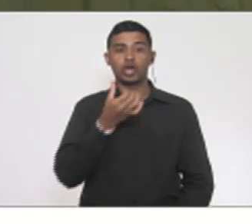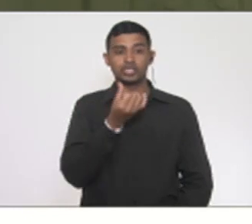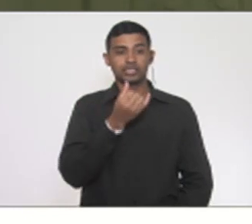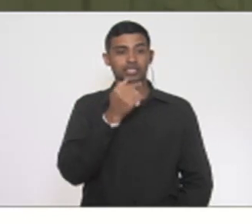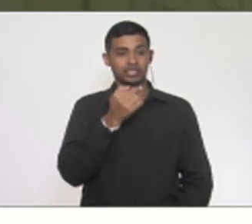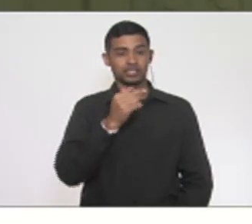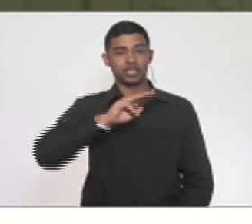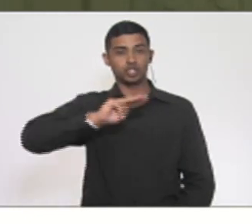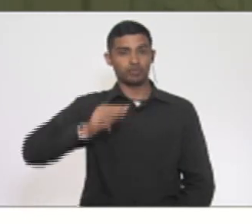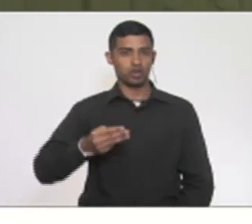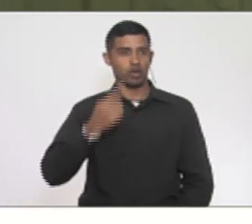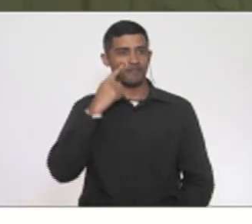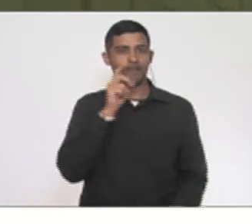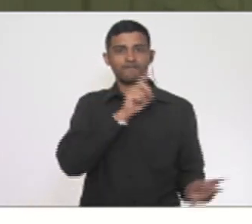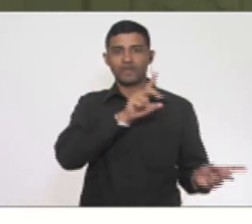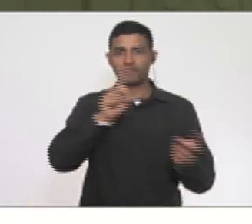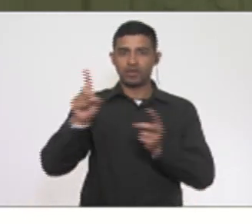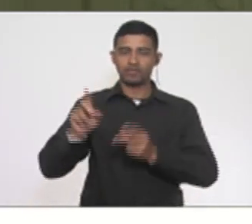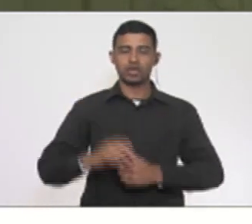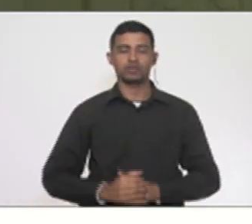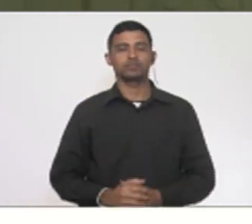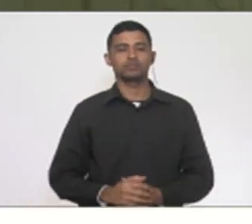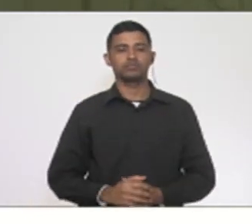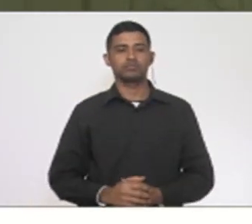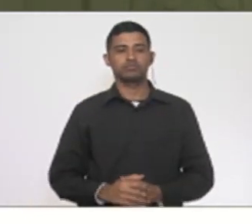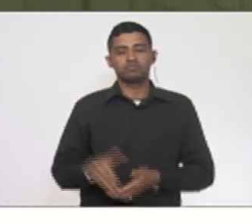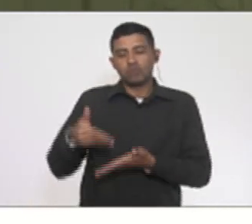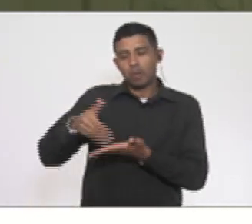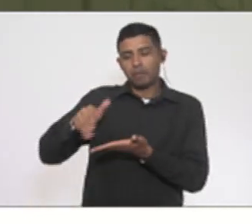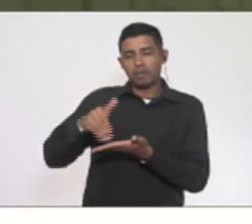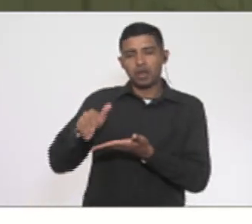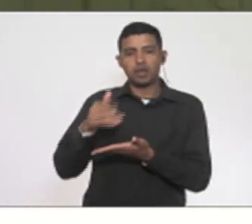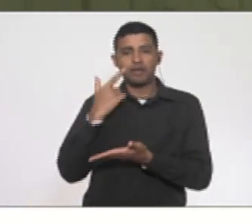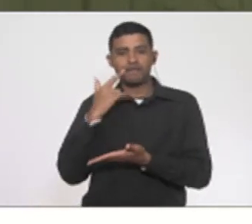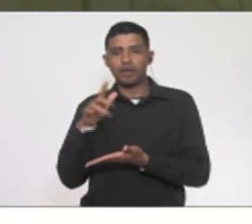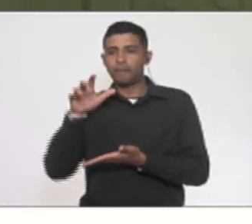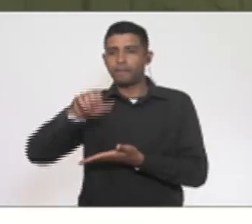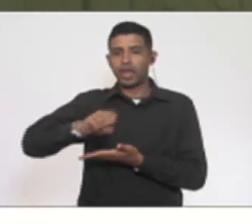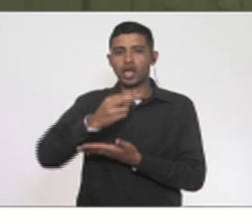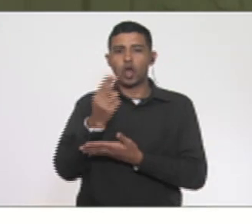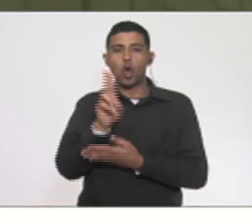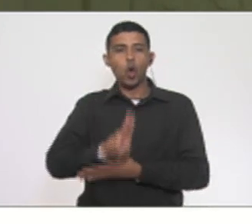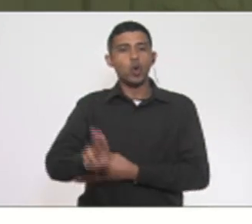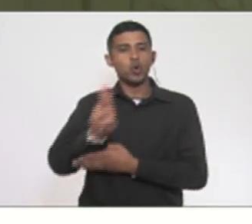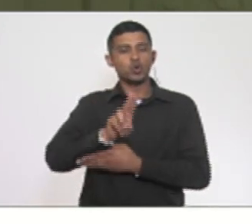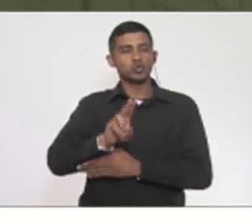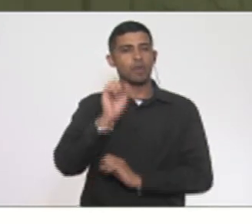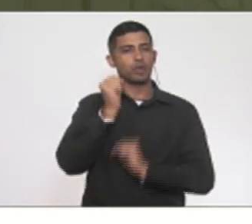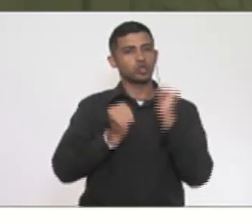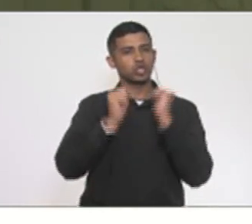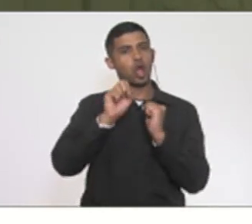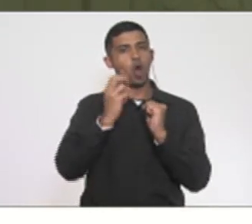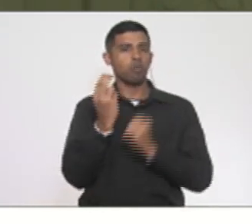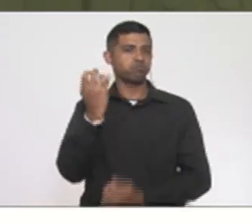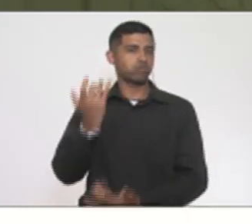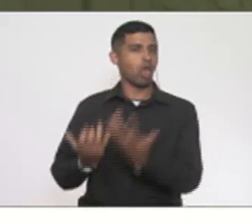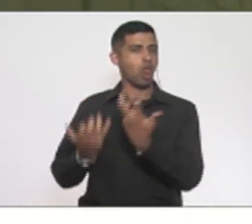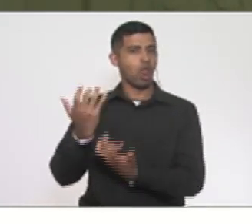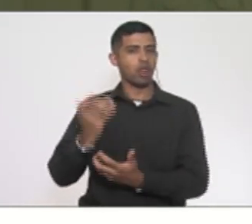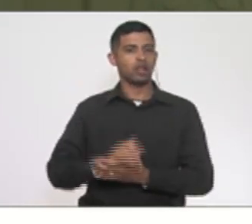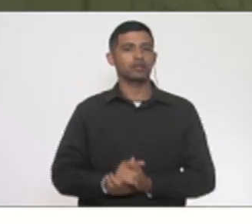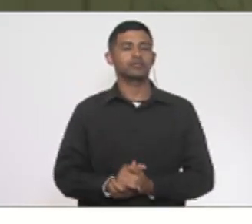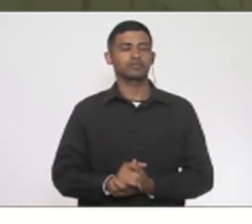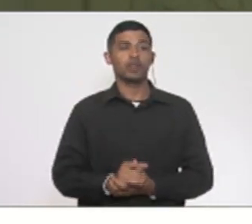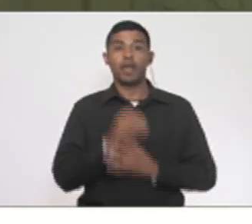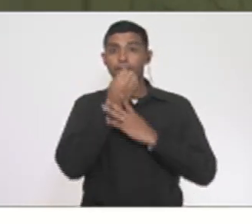são comercializados efetivamente. O resto ou é reinjetado, ou é consumido na produção, ou é queimado. A boa